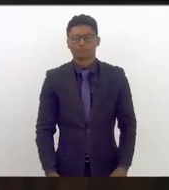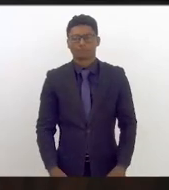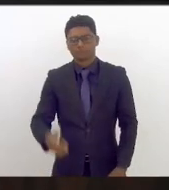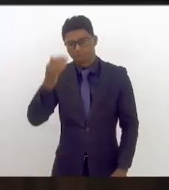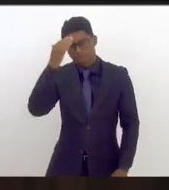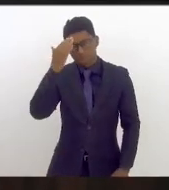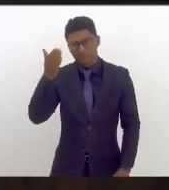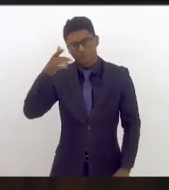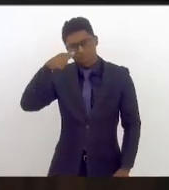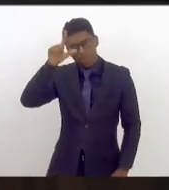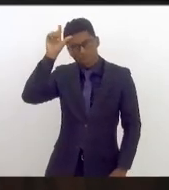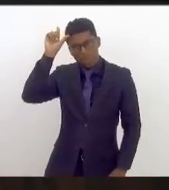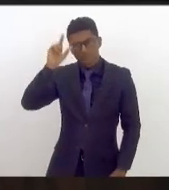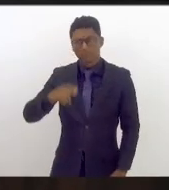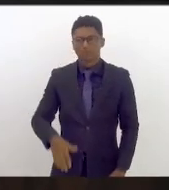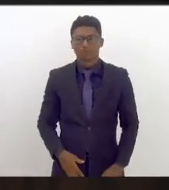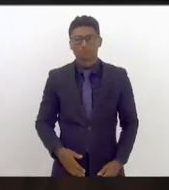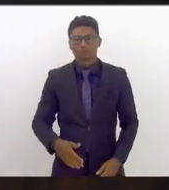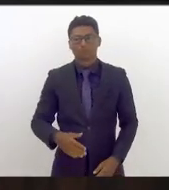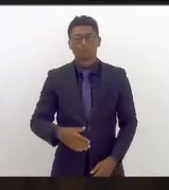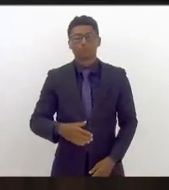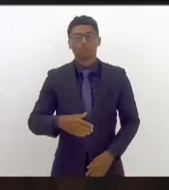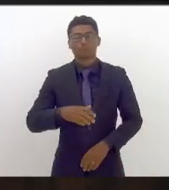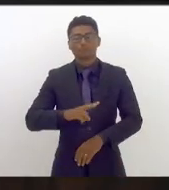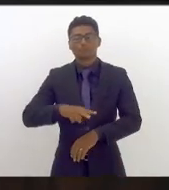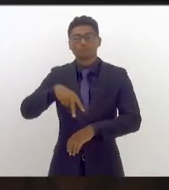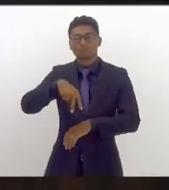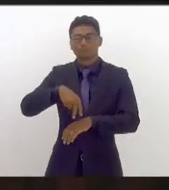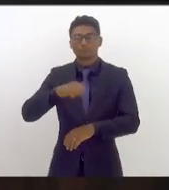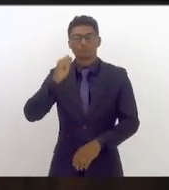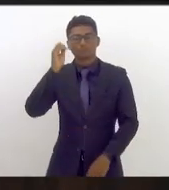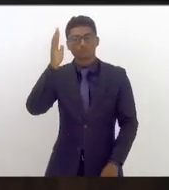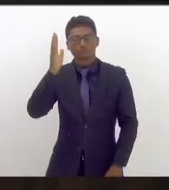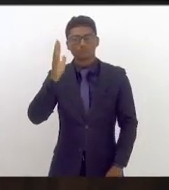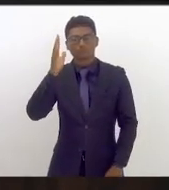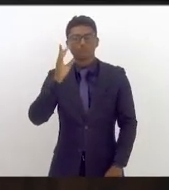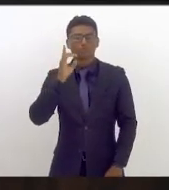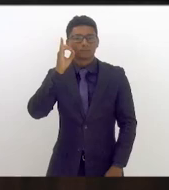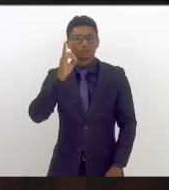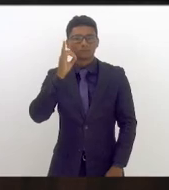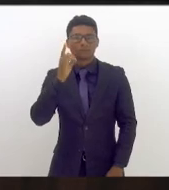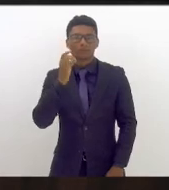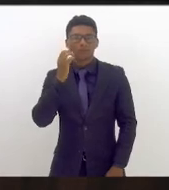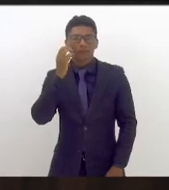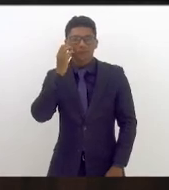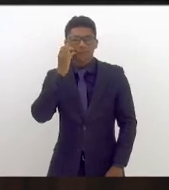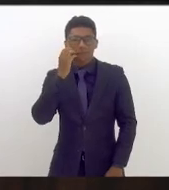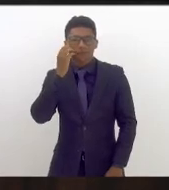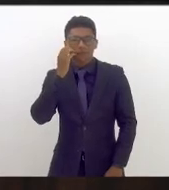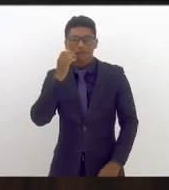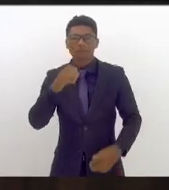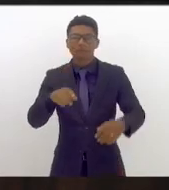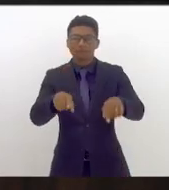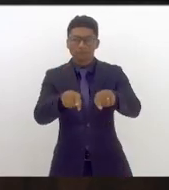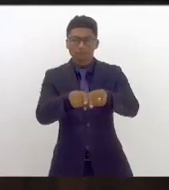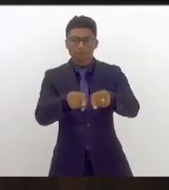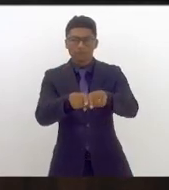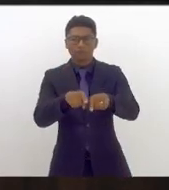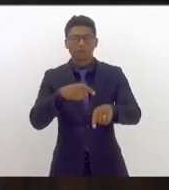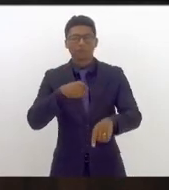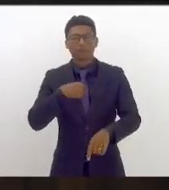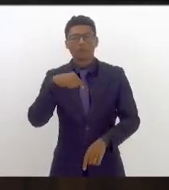Agradecendo ao deputado Luiz Paulo, o próximo orador inscrito é o nobre deputado Valdec Carneiro, e eu quero também fazer aqui